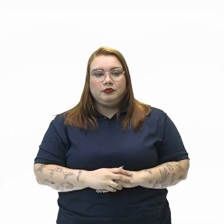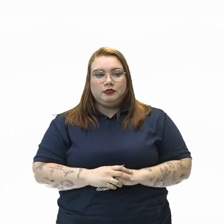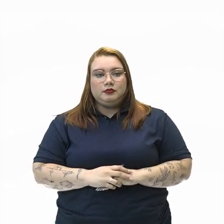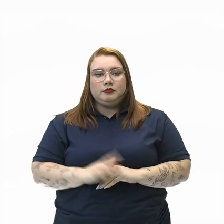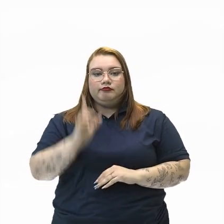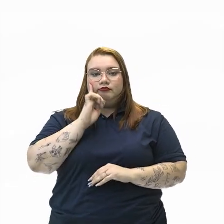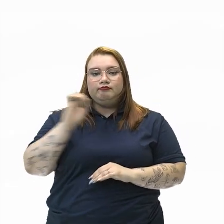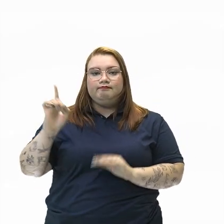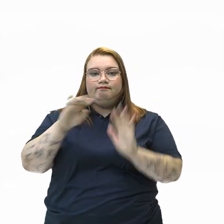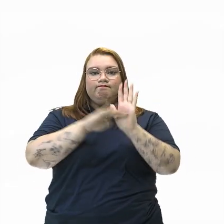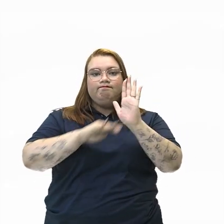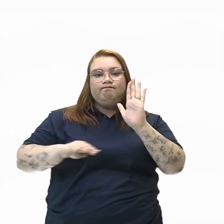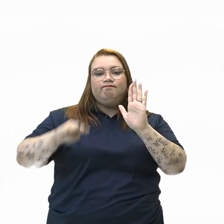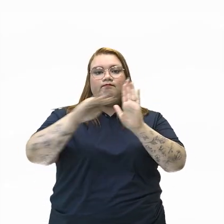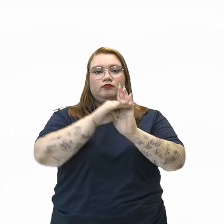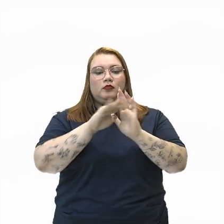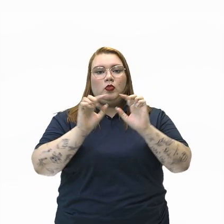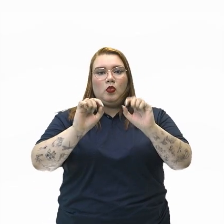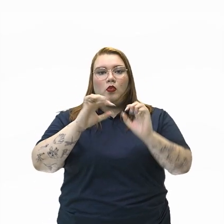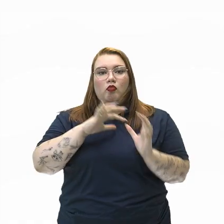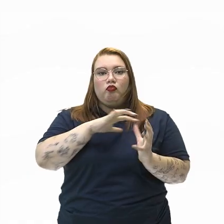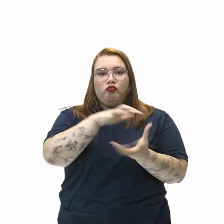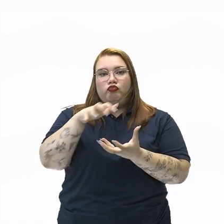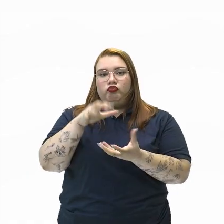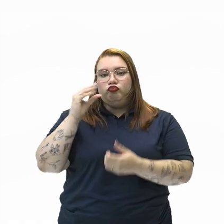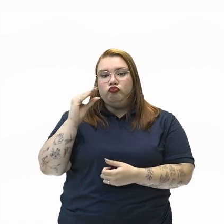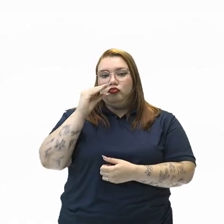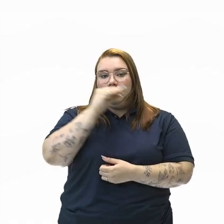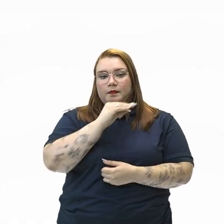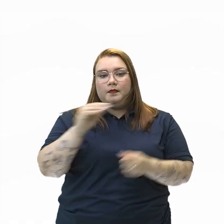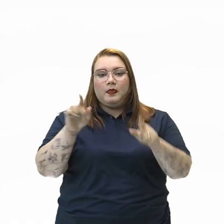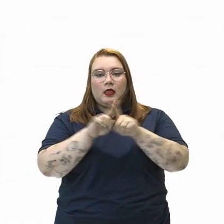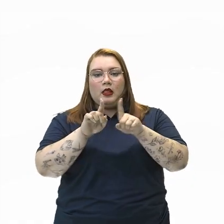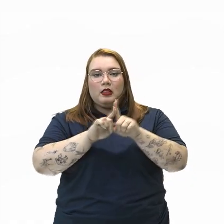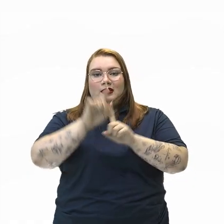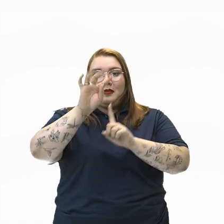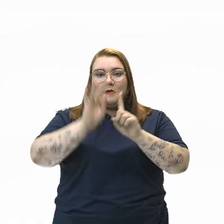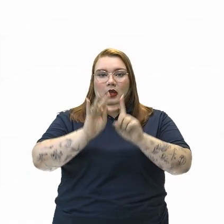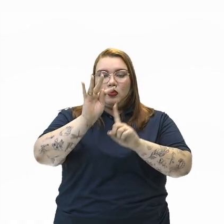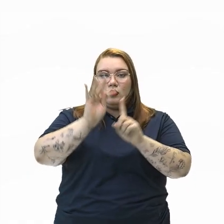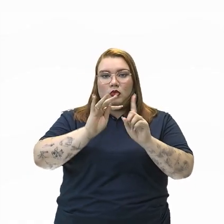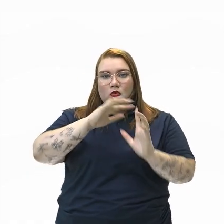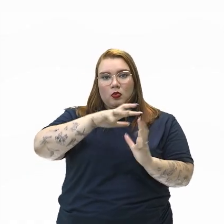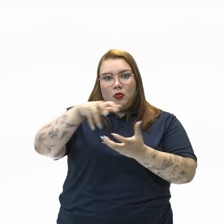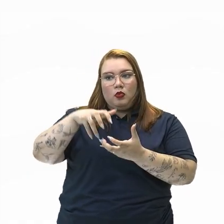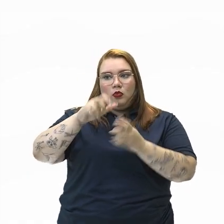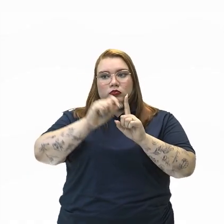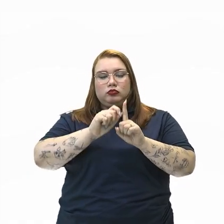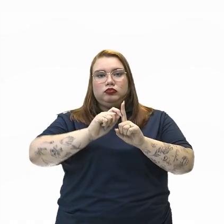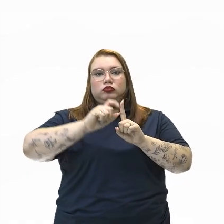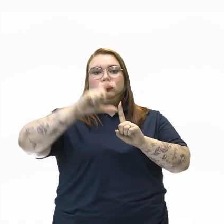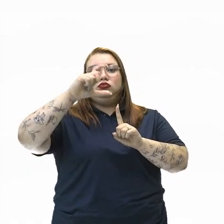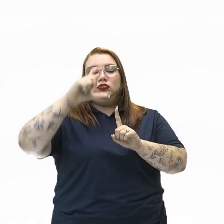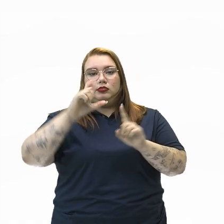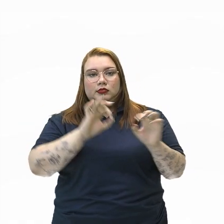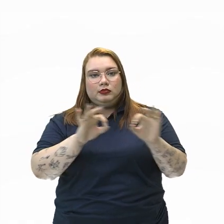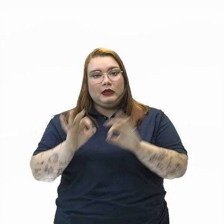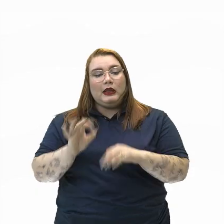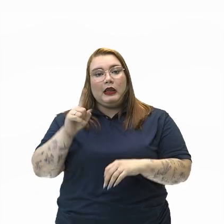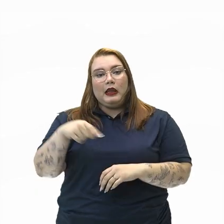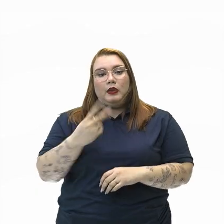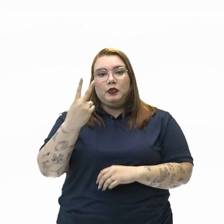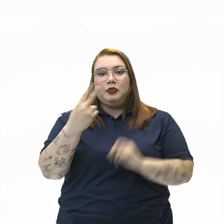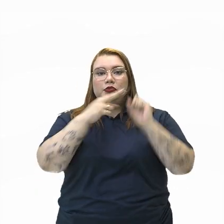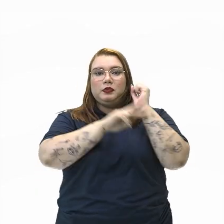a intensificação do efeito estufa e o aumento da temperatura média global. Né? São dois fatores